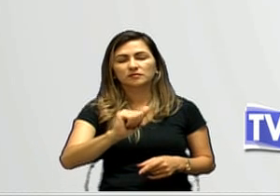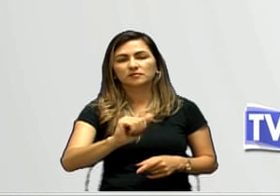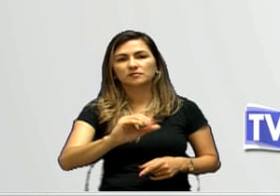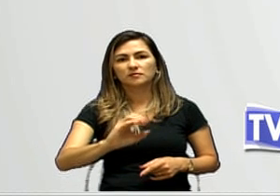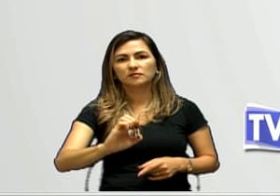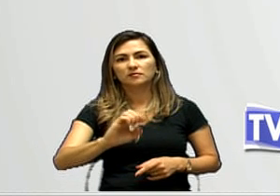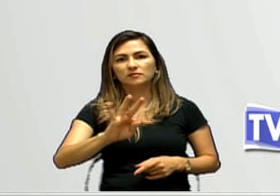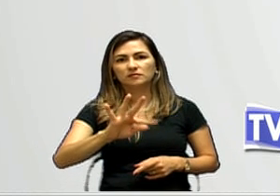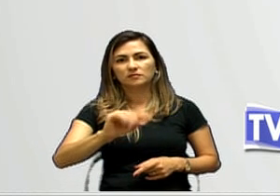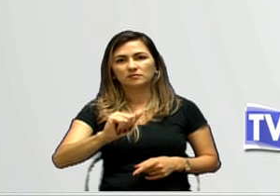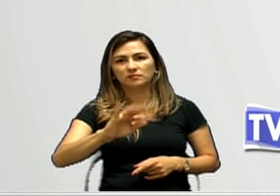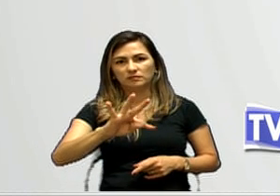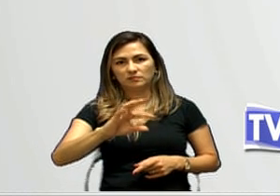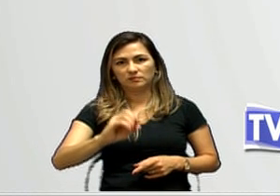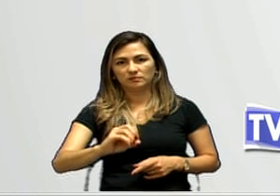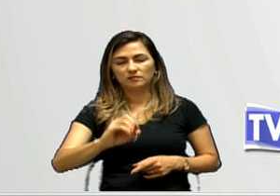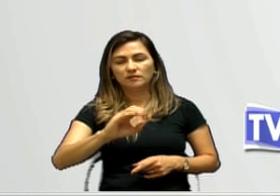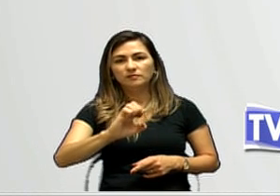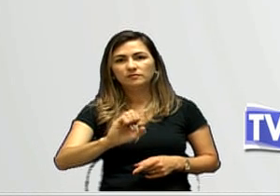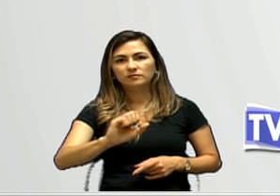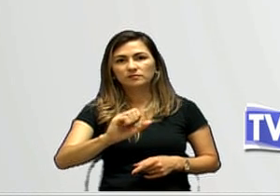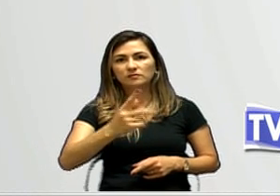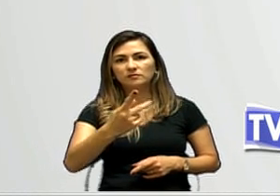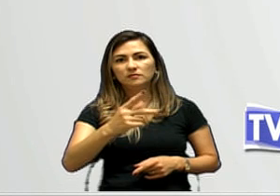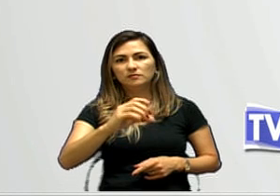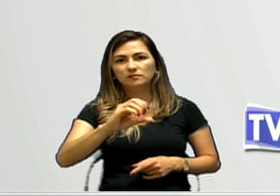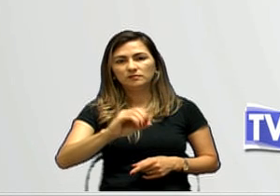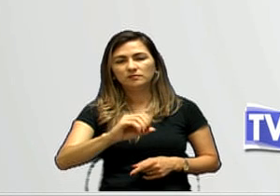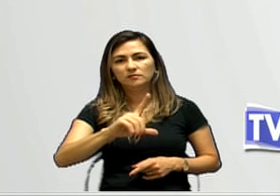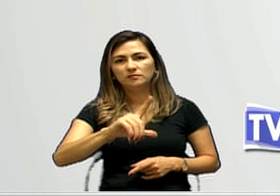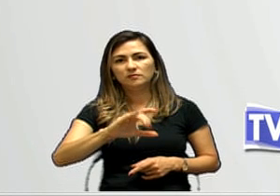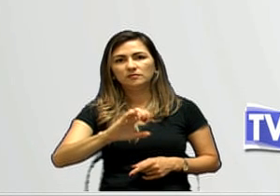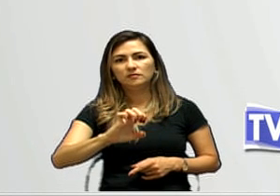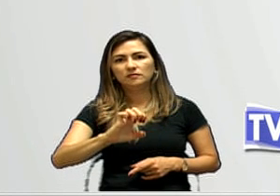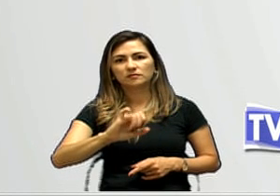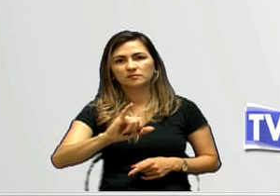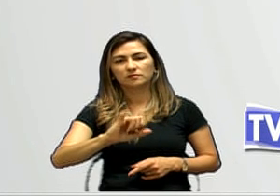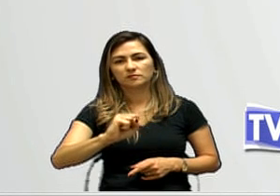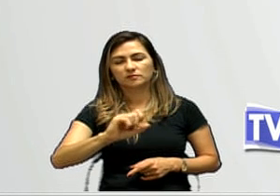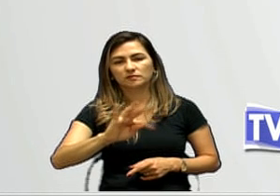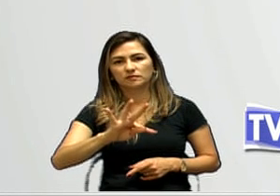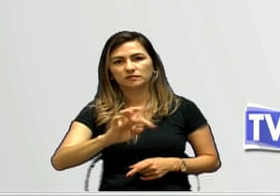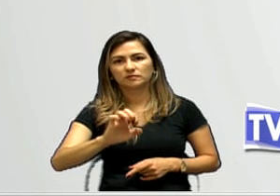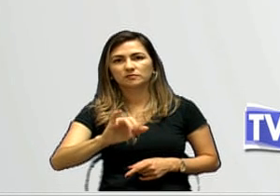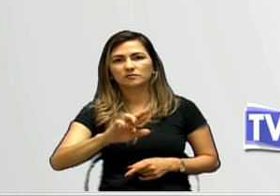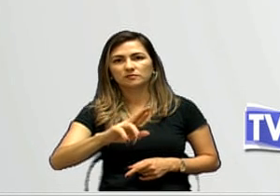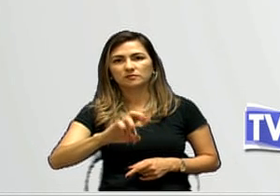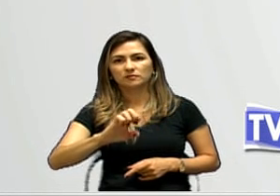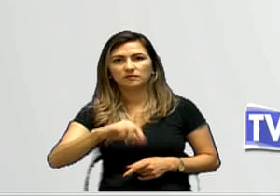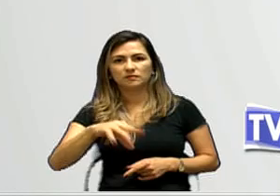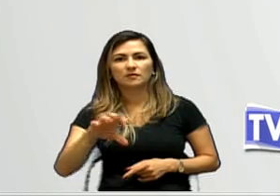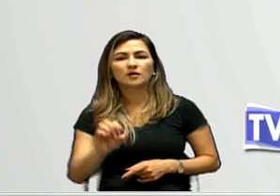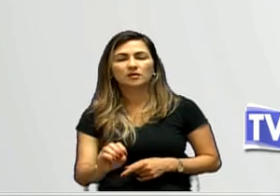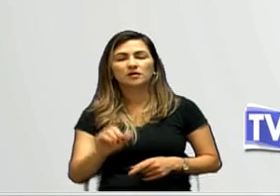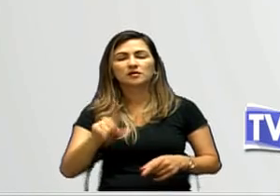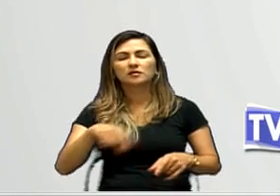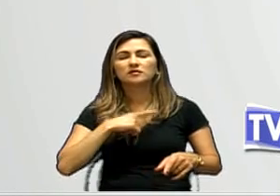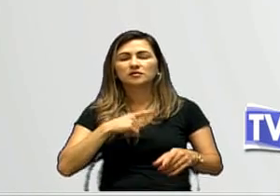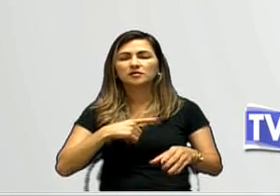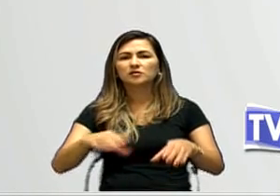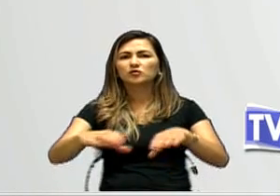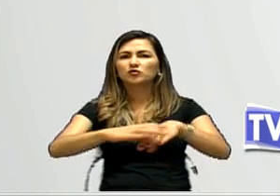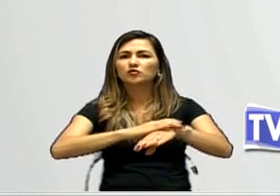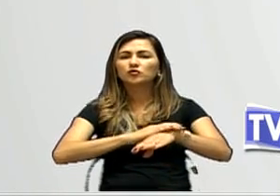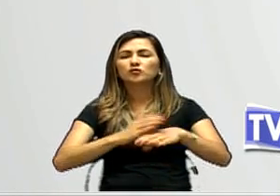de ser flexível e resistente ao mesmo tempo. É comumente usado como solado de tênis e chinelos, em equipamentos de academia,